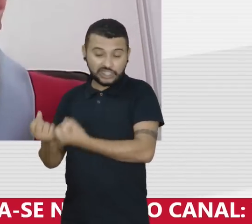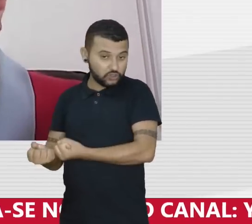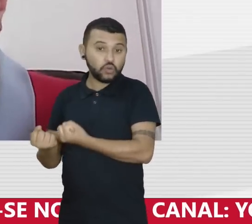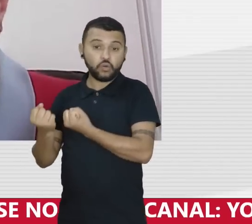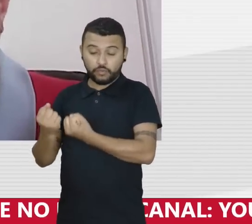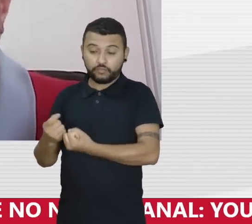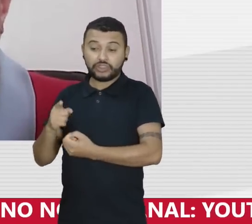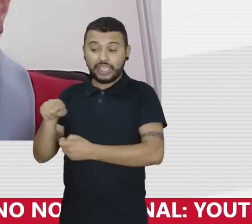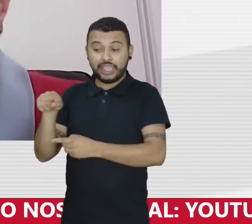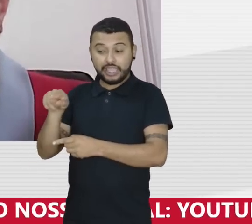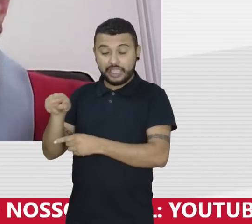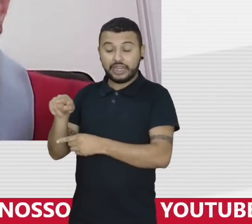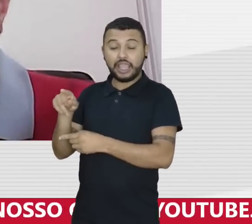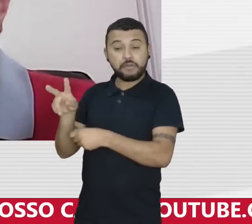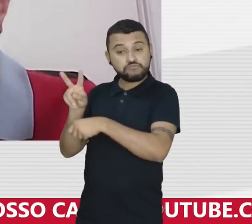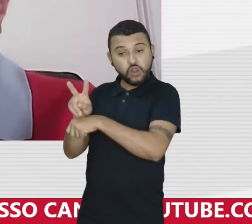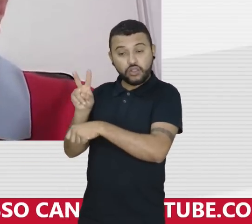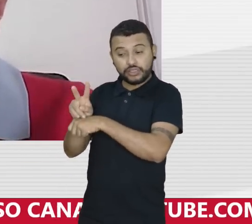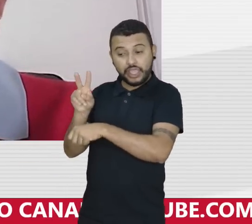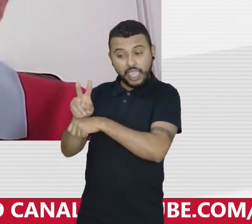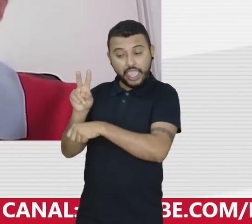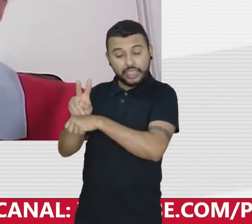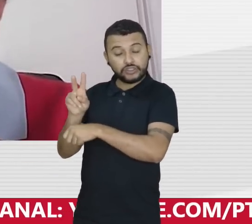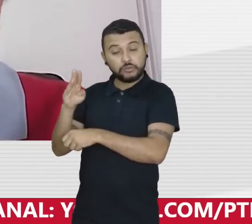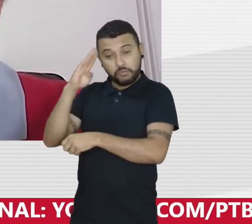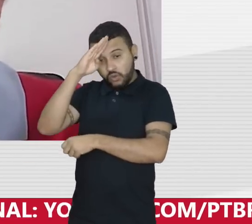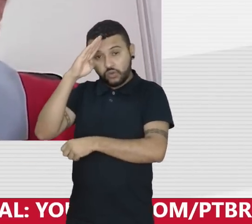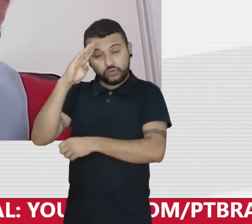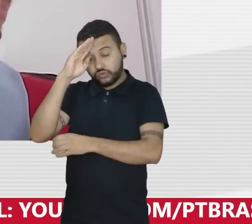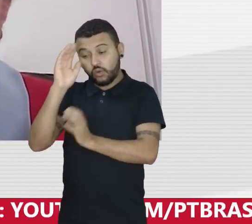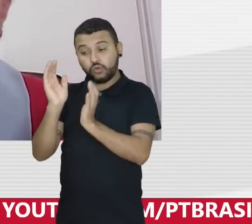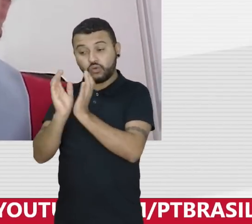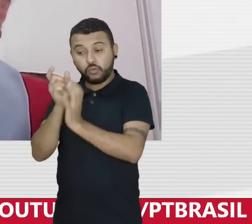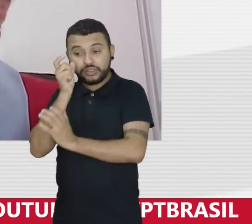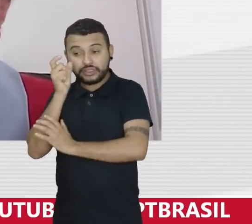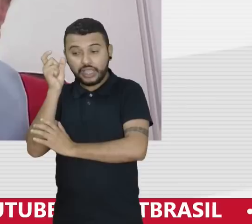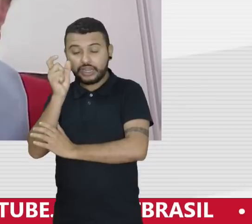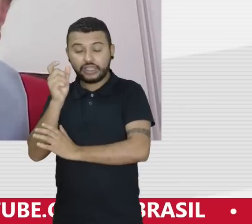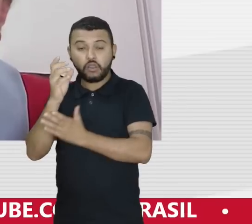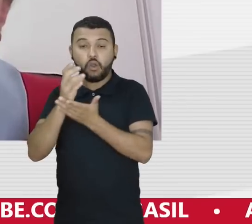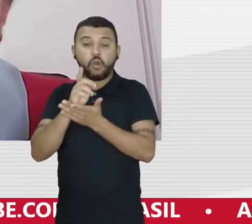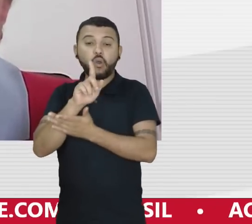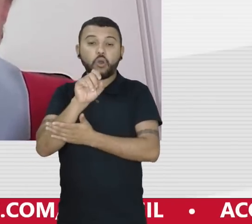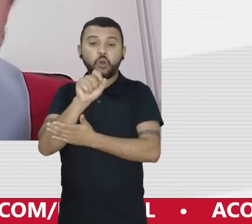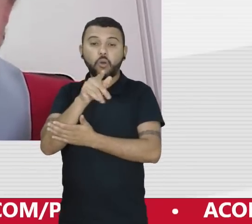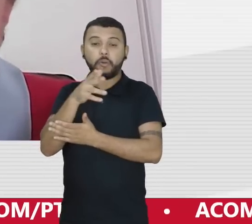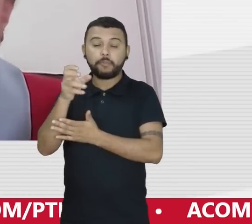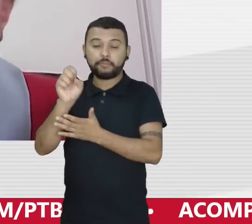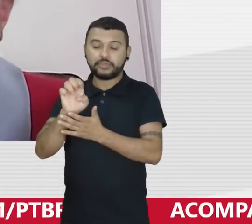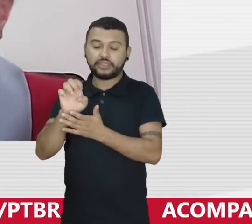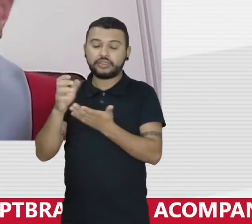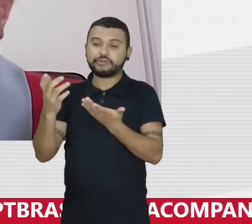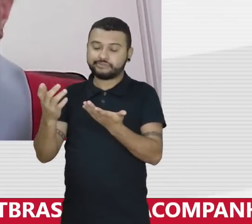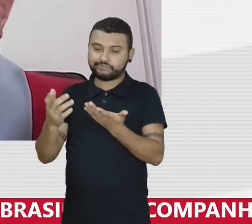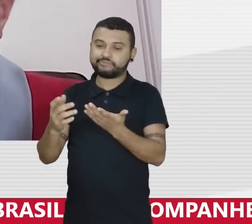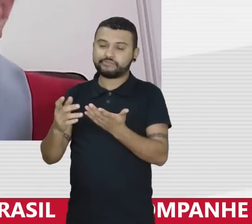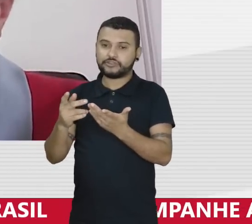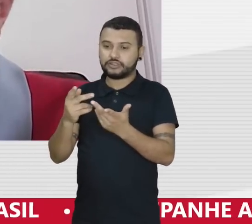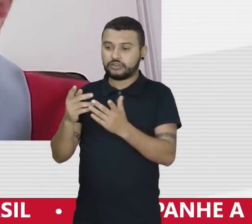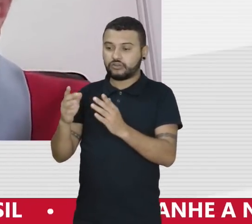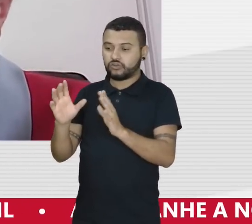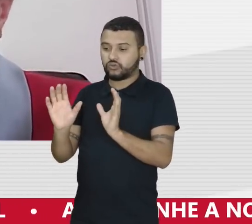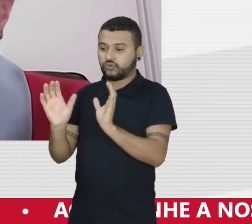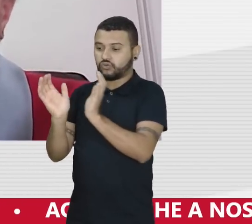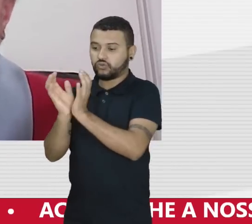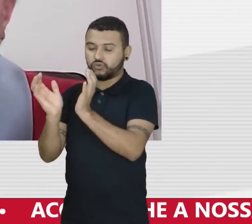o defensor, né, dessa perspectiva golpista, né, entre os oficiais